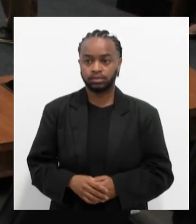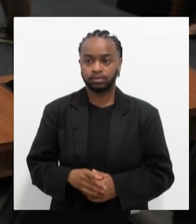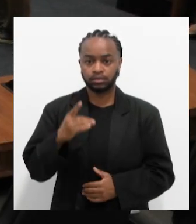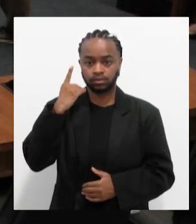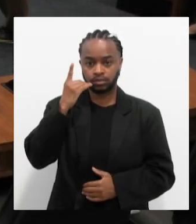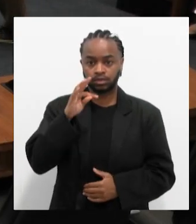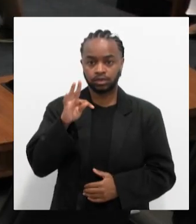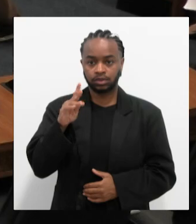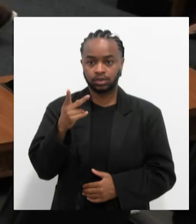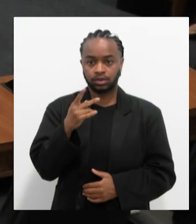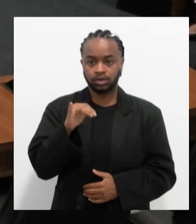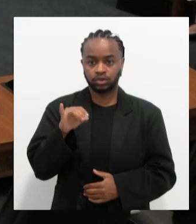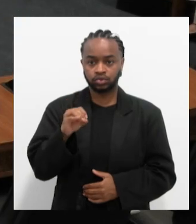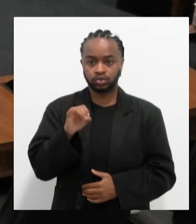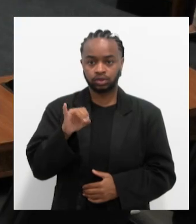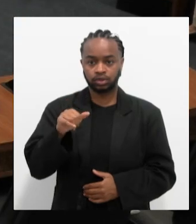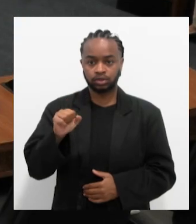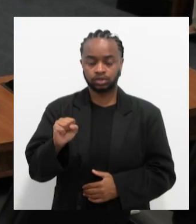TH Joias.